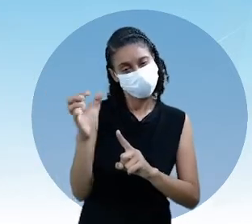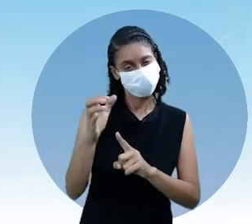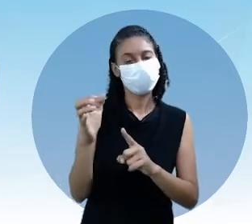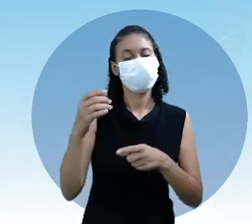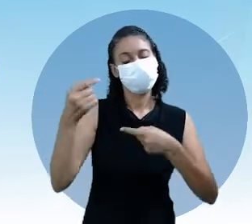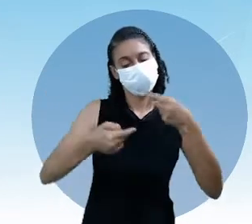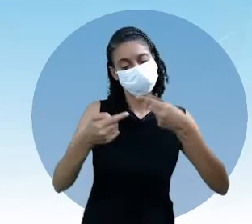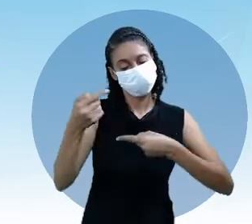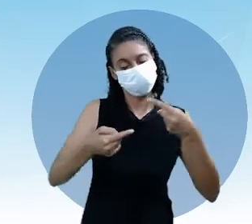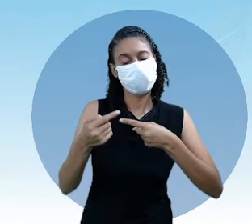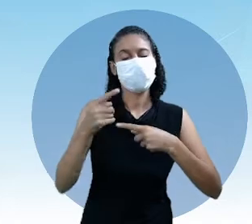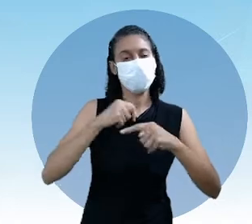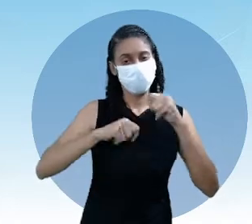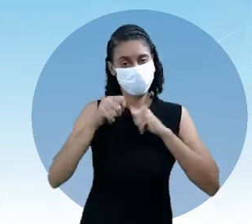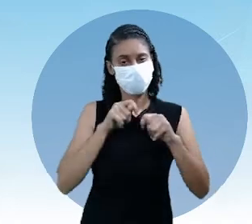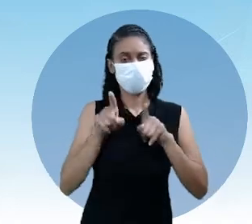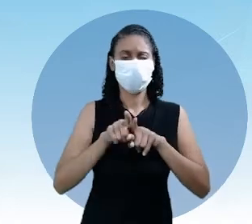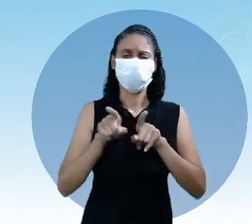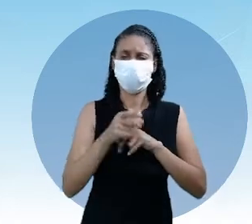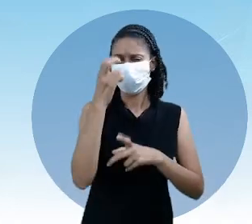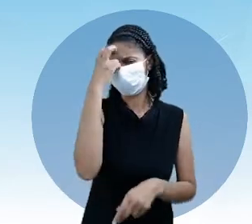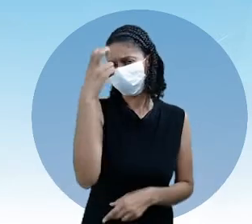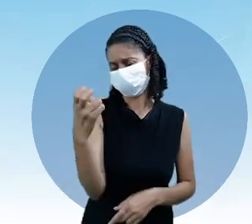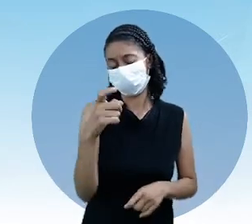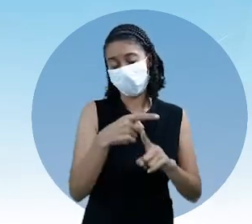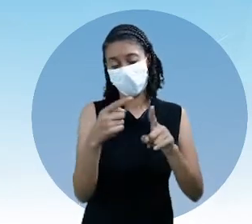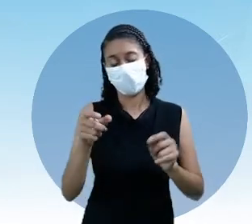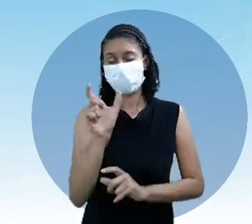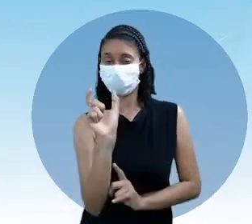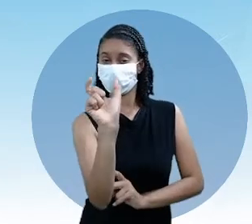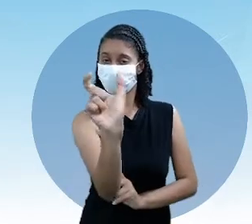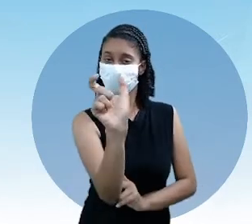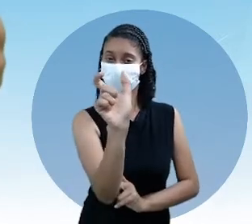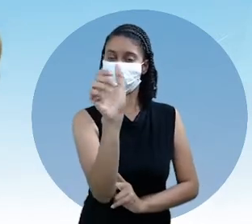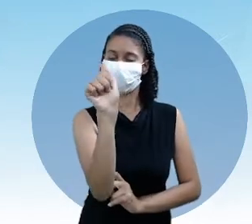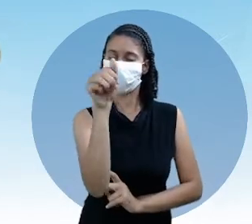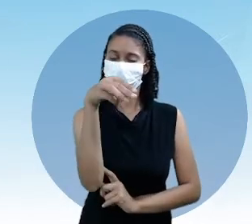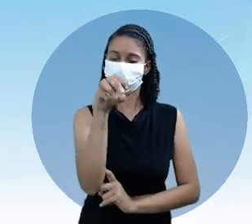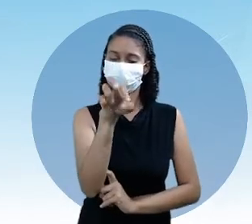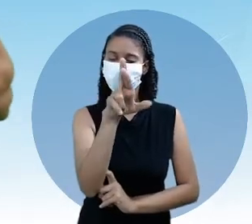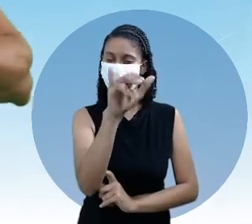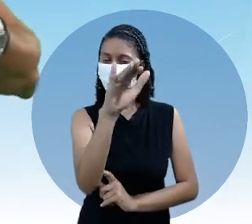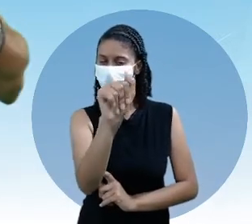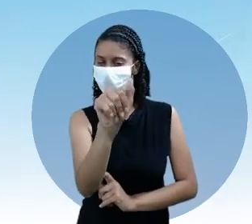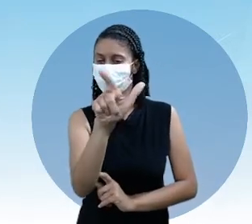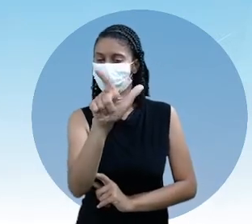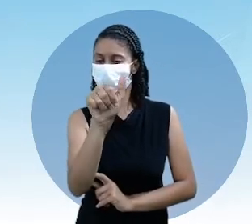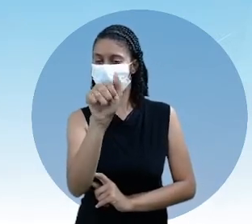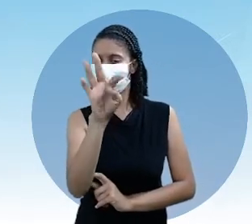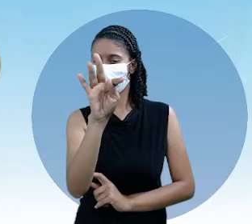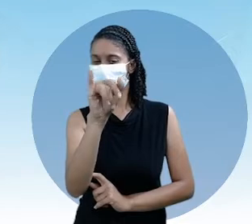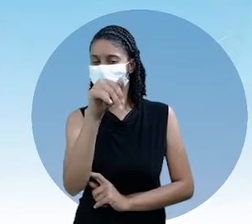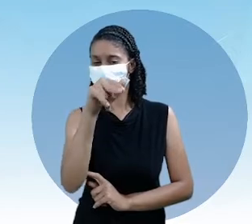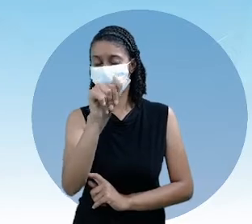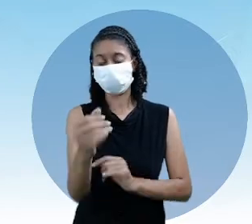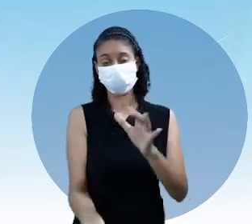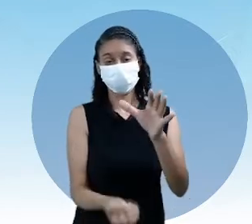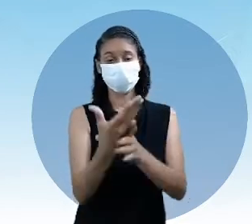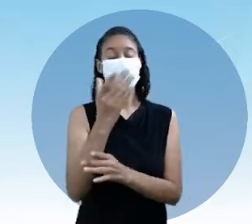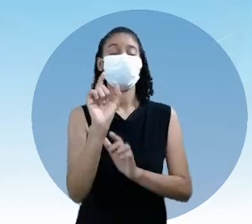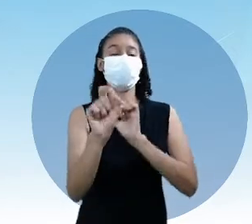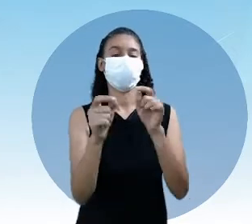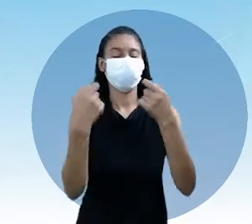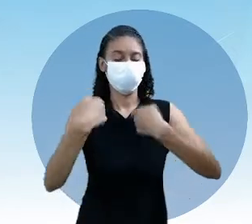também, certo? Mas o termo ele não surge do nada, ele surge dentro de algumas necessidades. É feito o